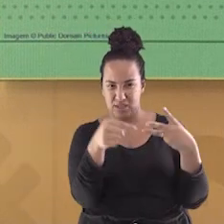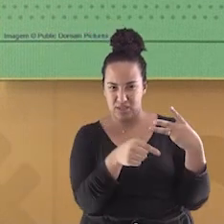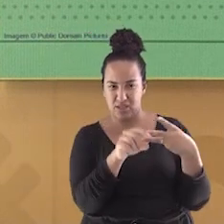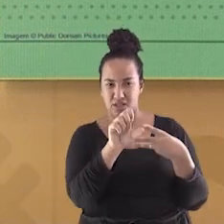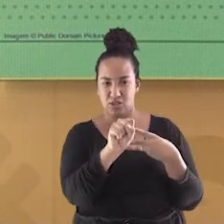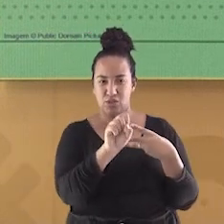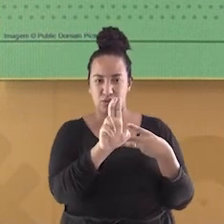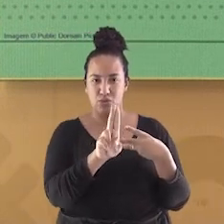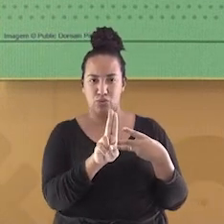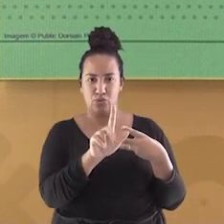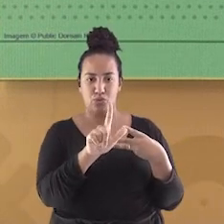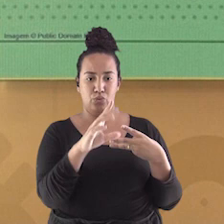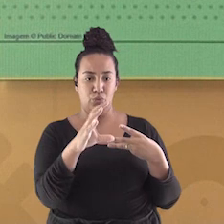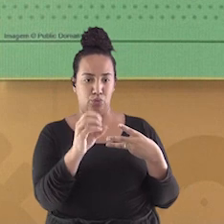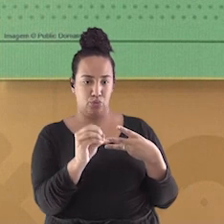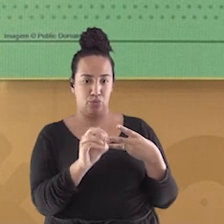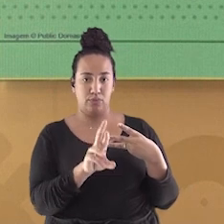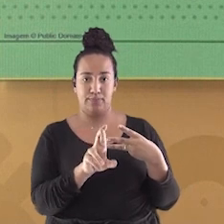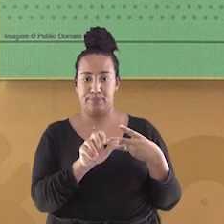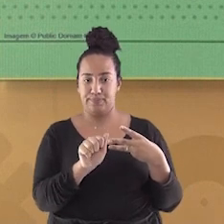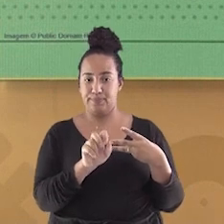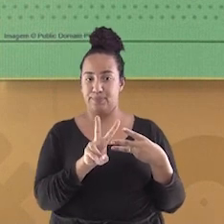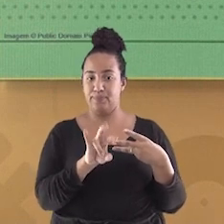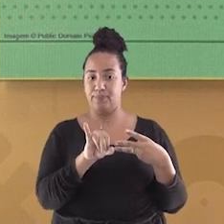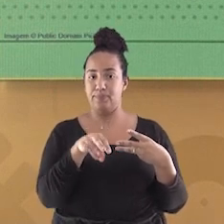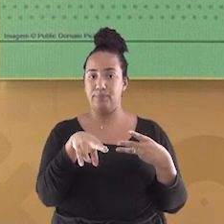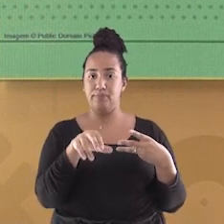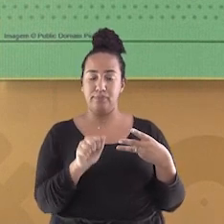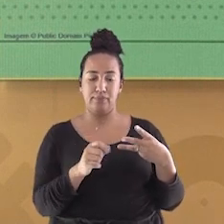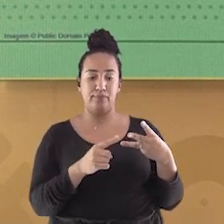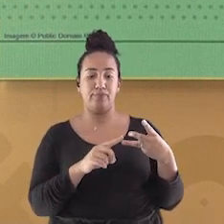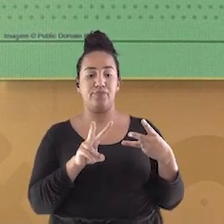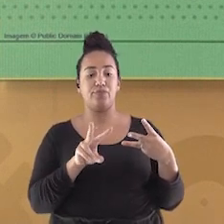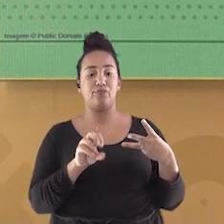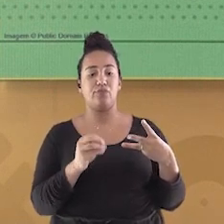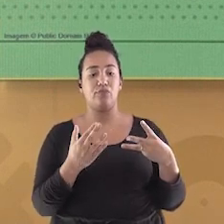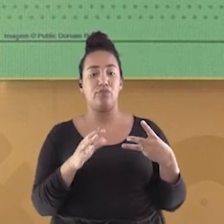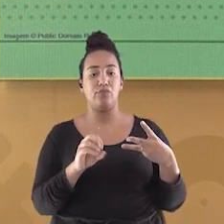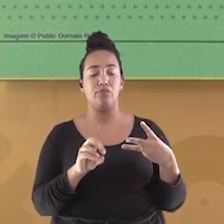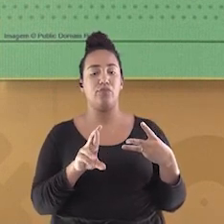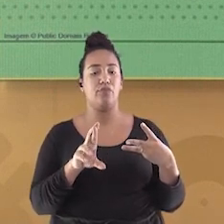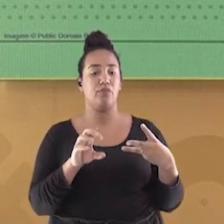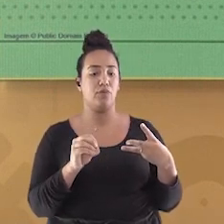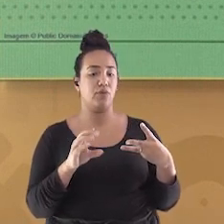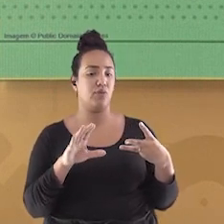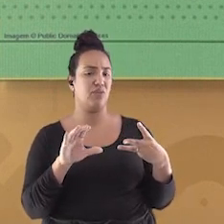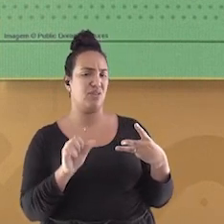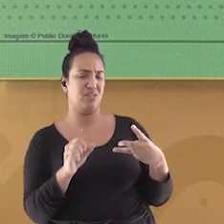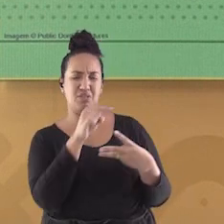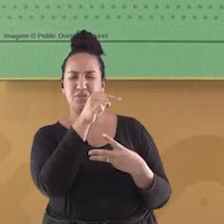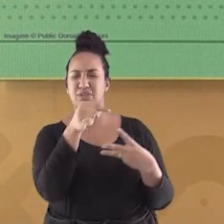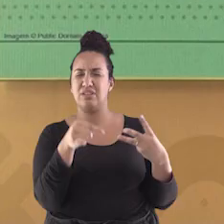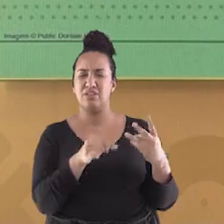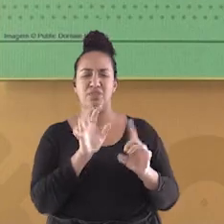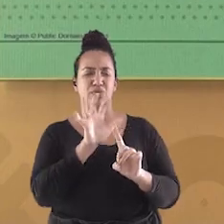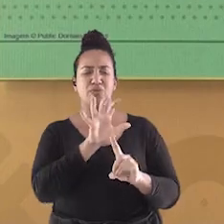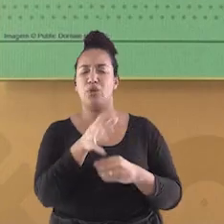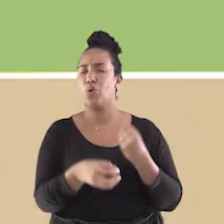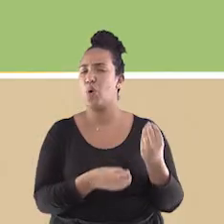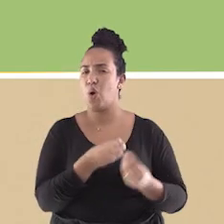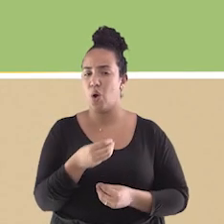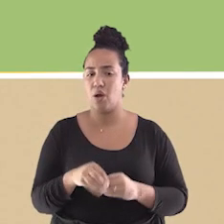ravina e vossoroca? O que será que eles causam nas paisagens e no relevo